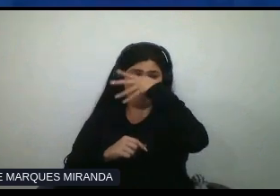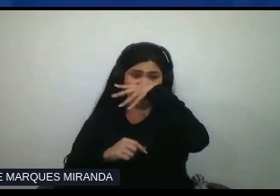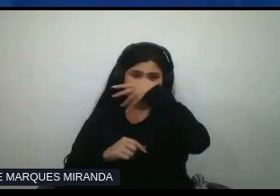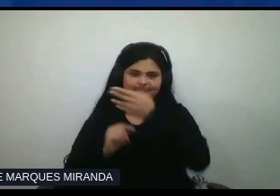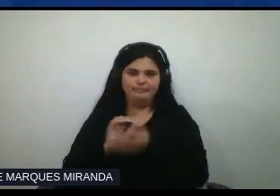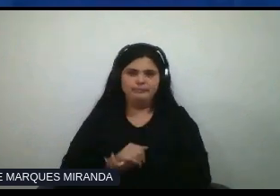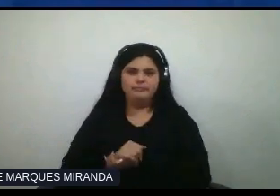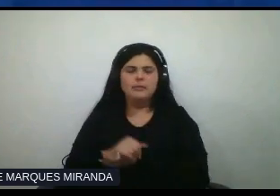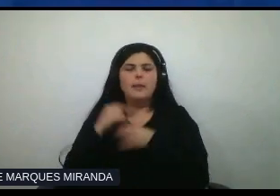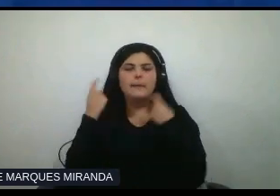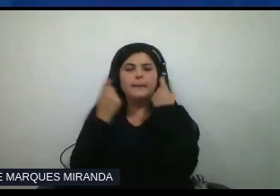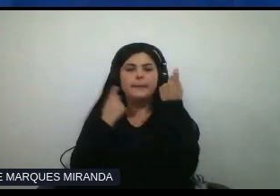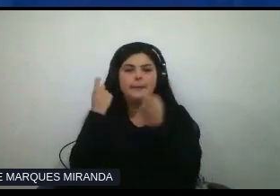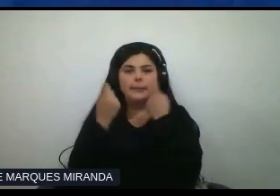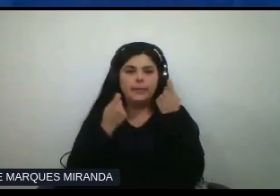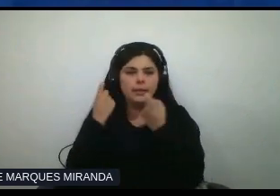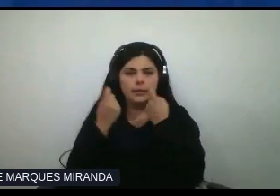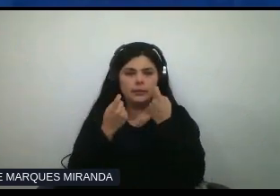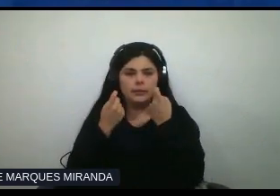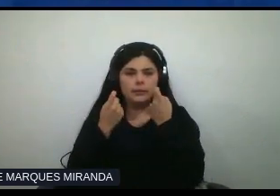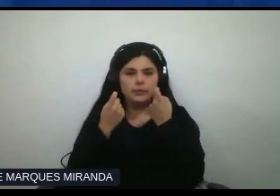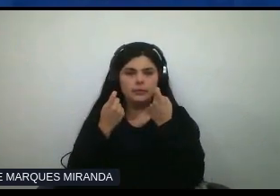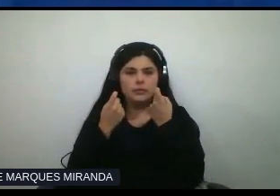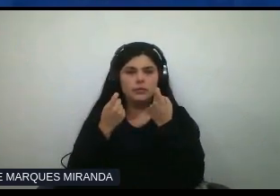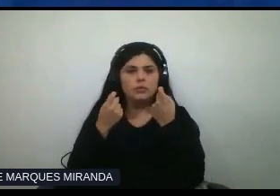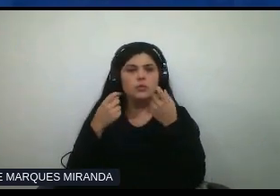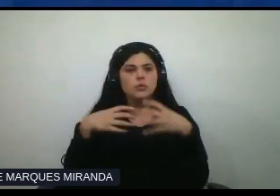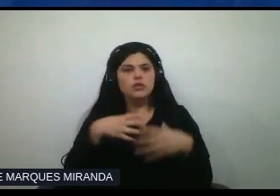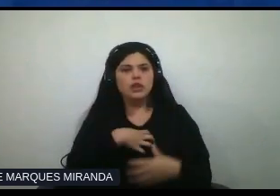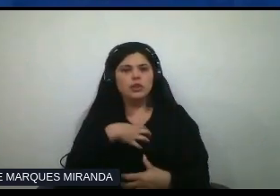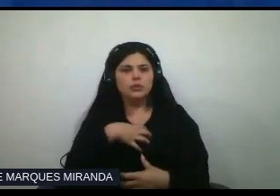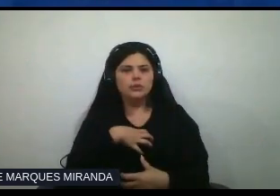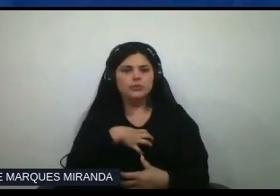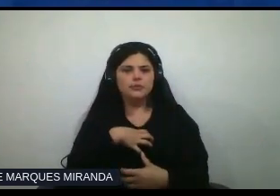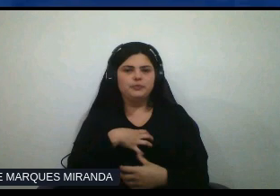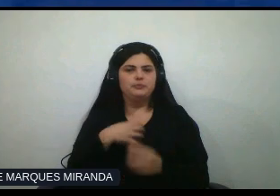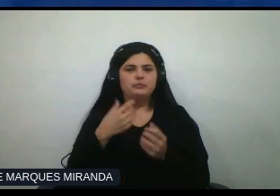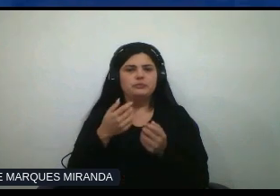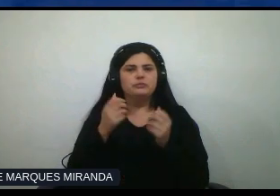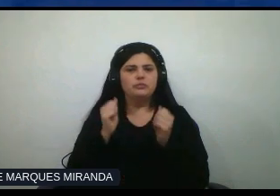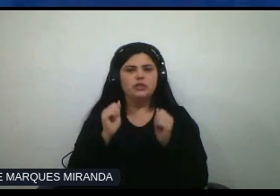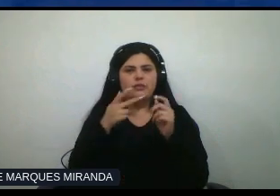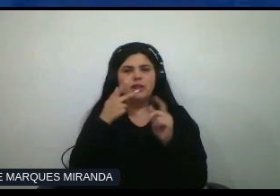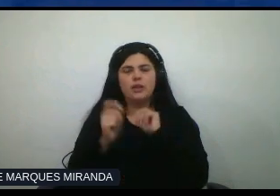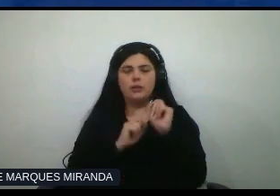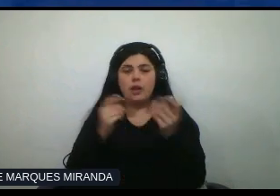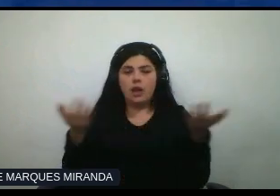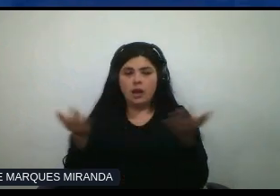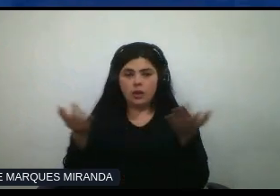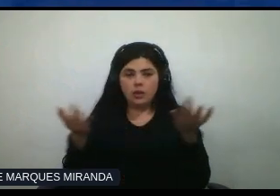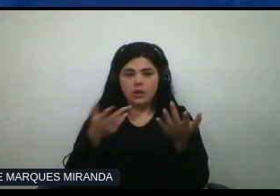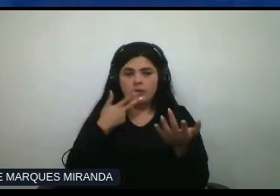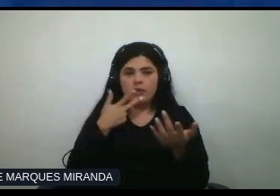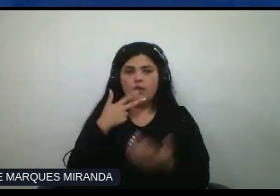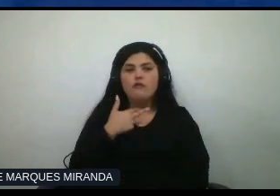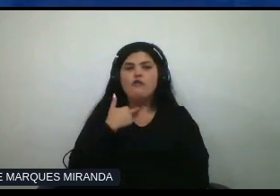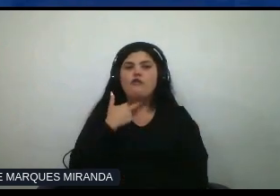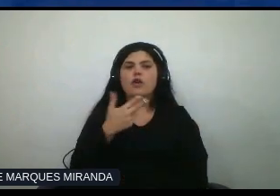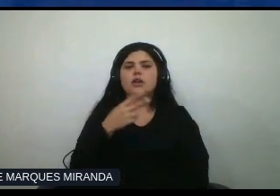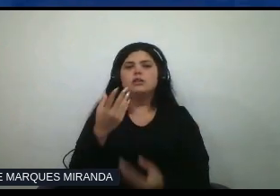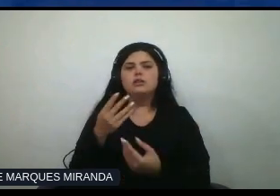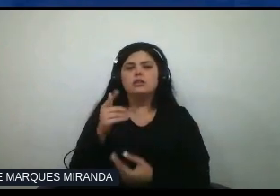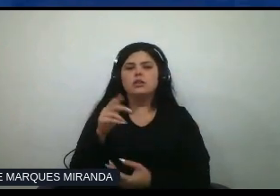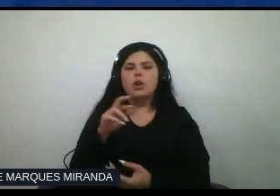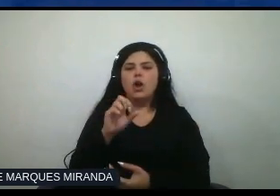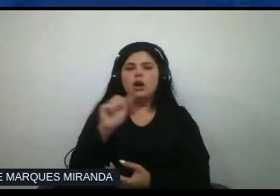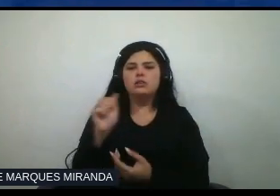A preocupação com a forma. Eu poderia ter adotado e falado, agora eu vou falar só com a voz grossa.